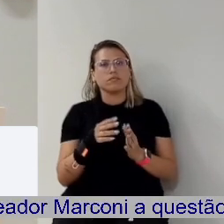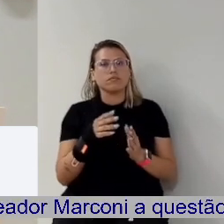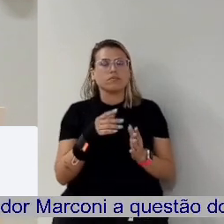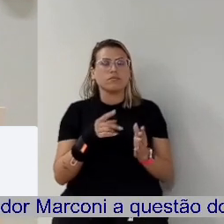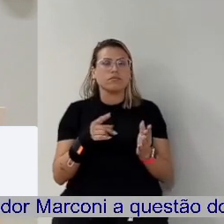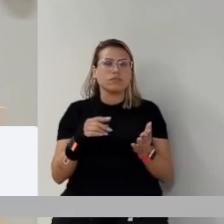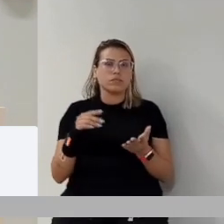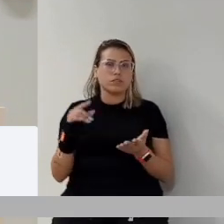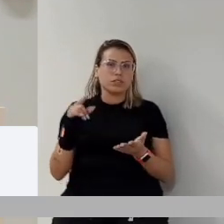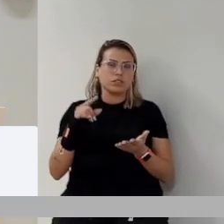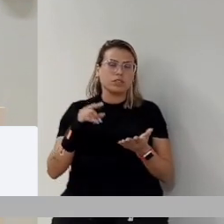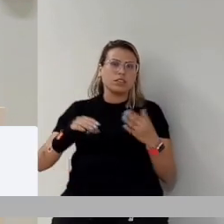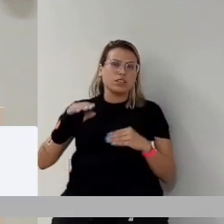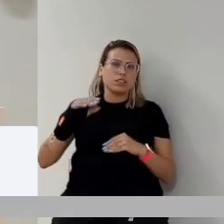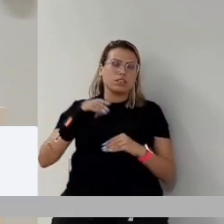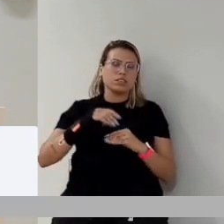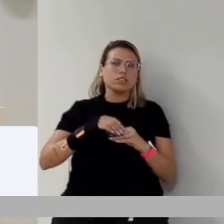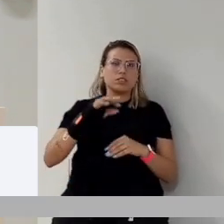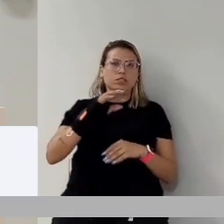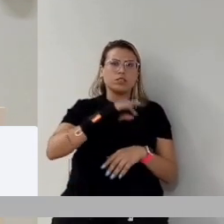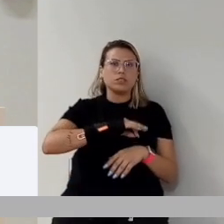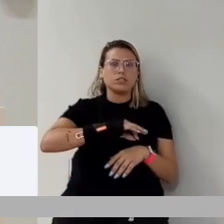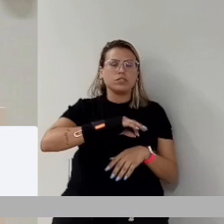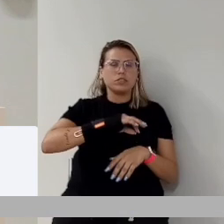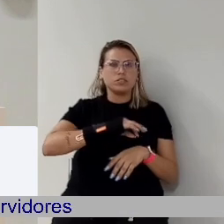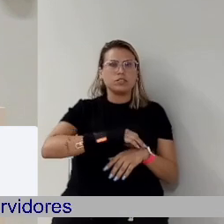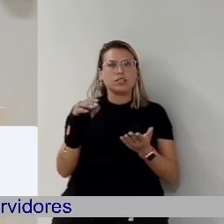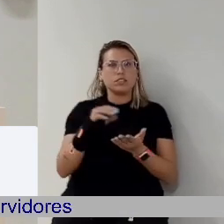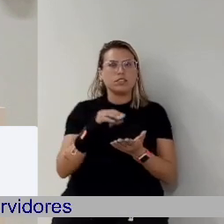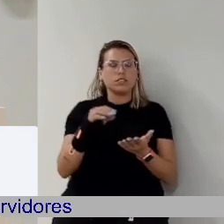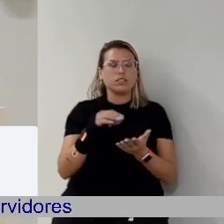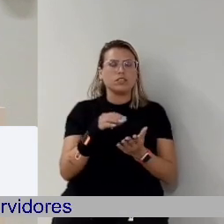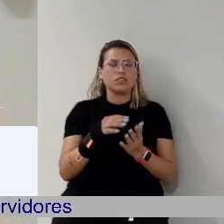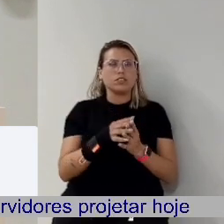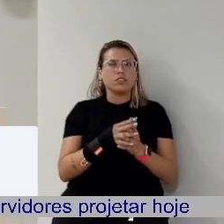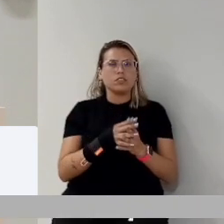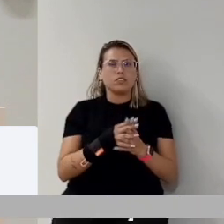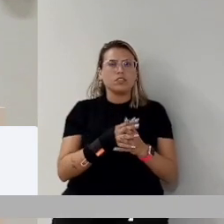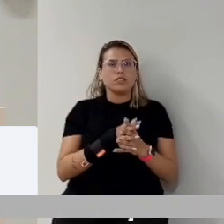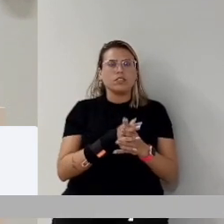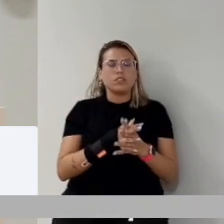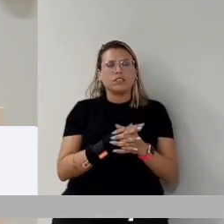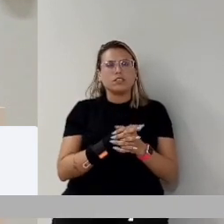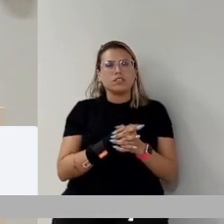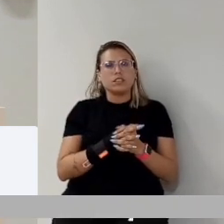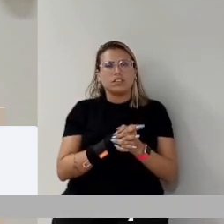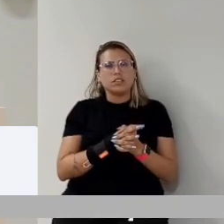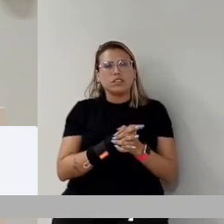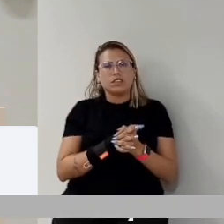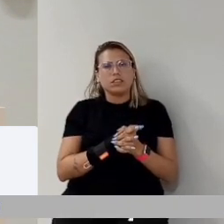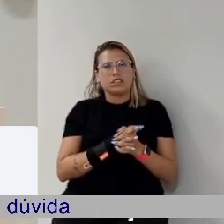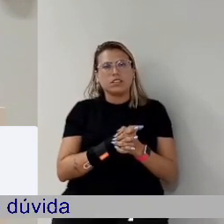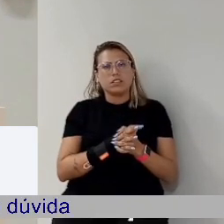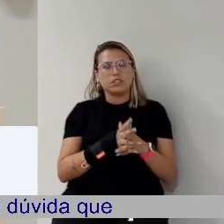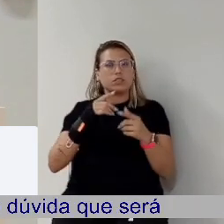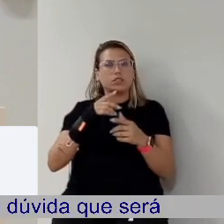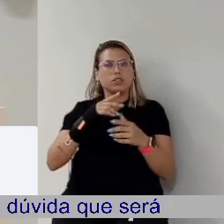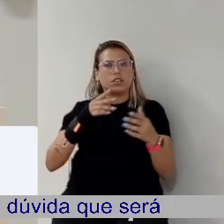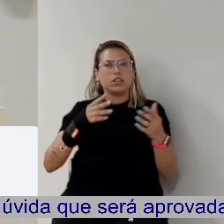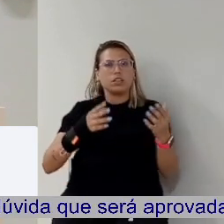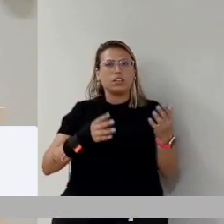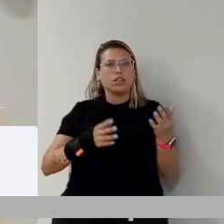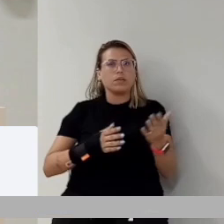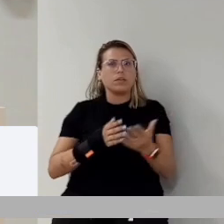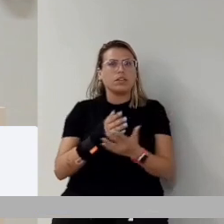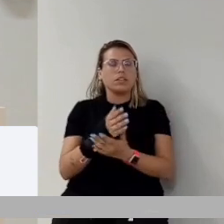reajuste das demais categorias dos Servidores projetar hoje para ser votado aqui e eu não tenho dúvida que será aprovada por todos